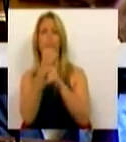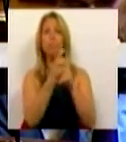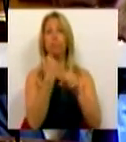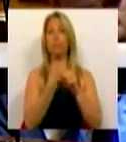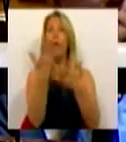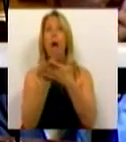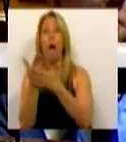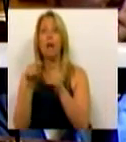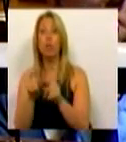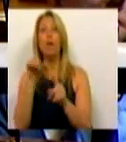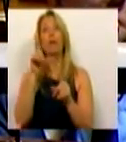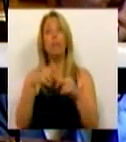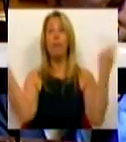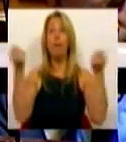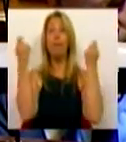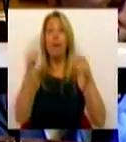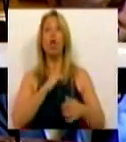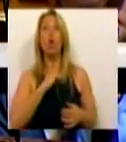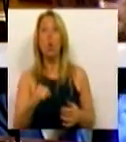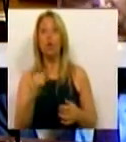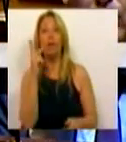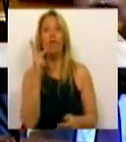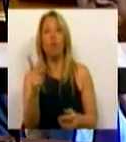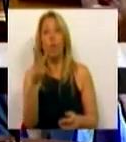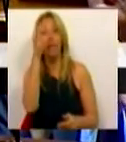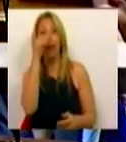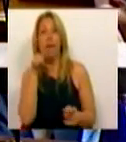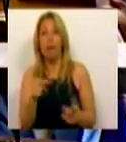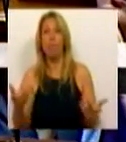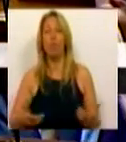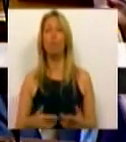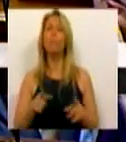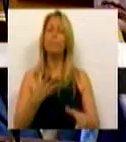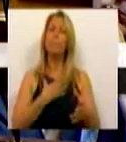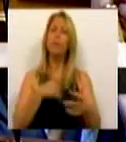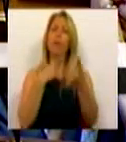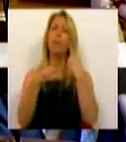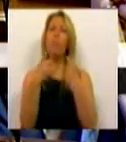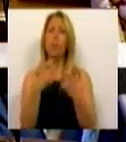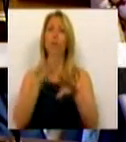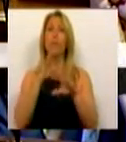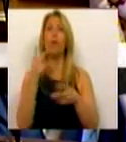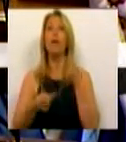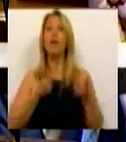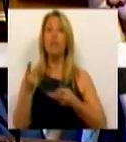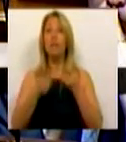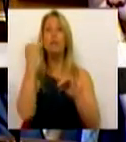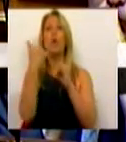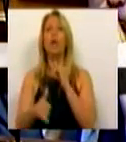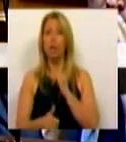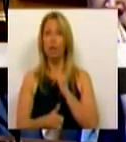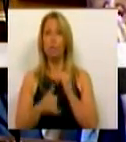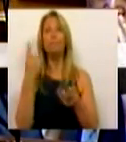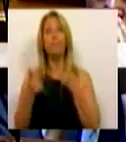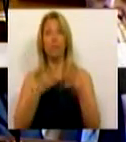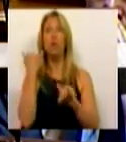com a campanha contra a violência no namoro. Mas gostava de lhe fazer uma pergunta relativamente à avaliação de risco. A